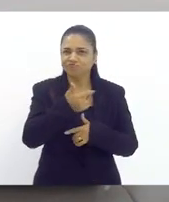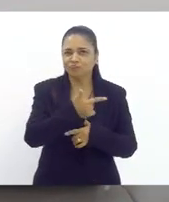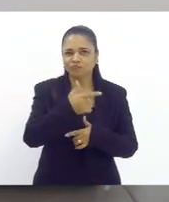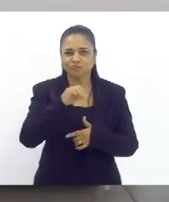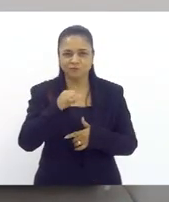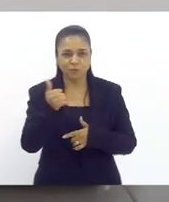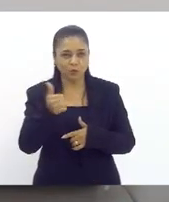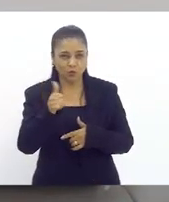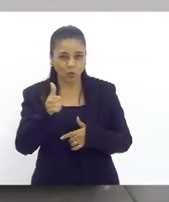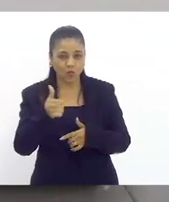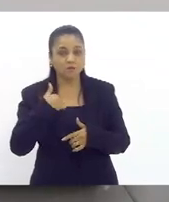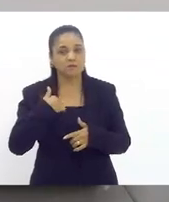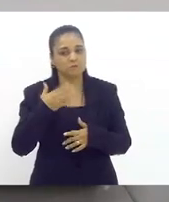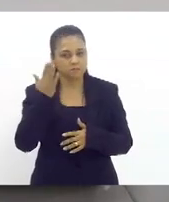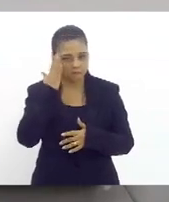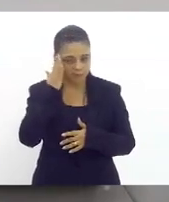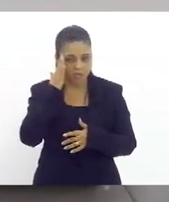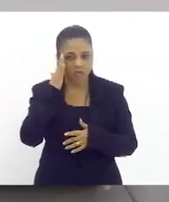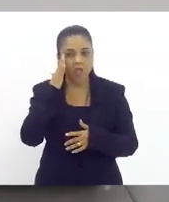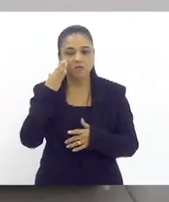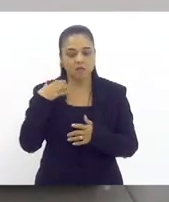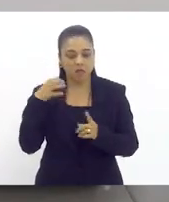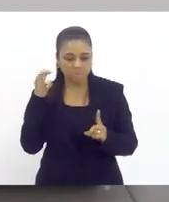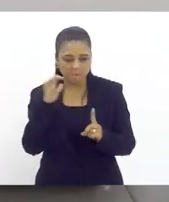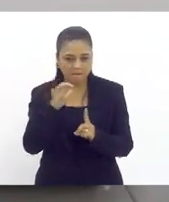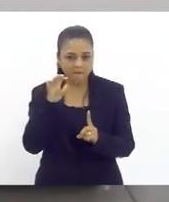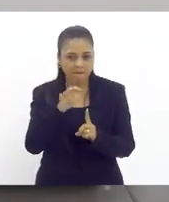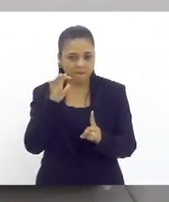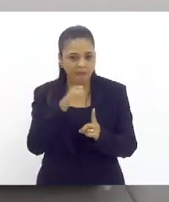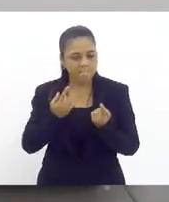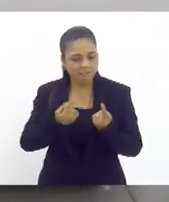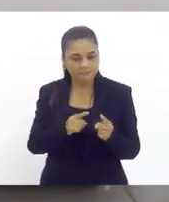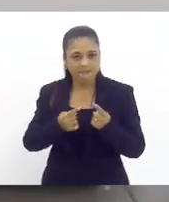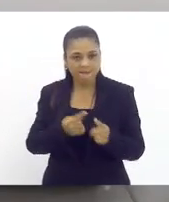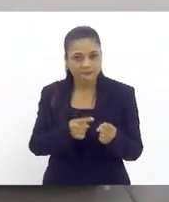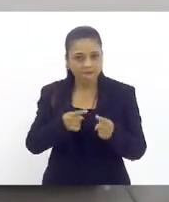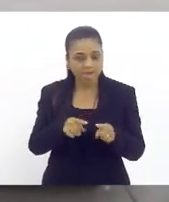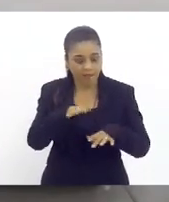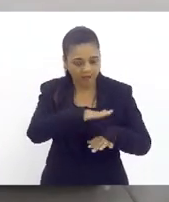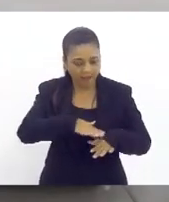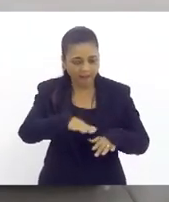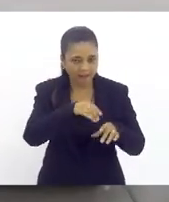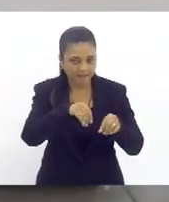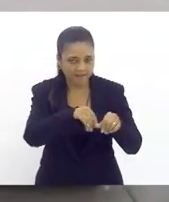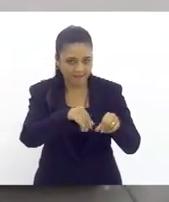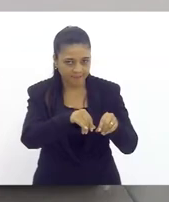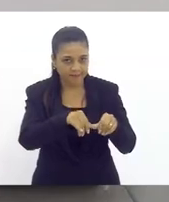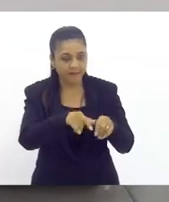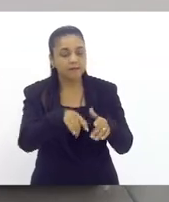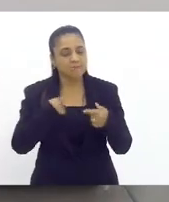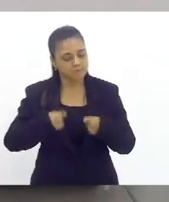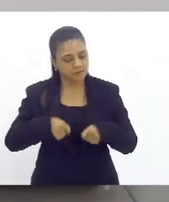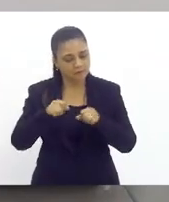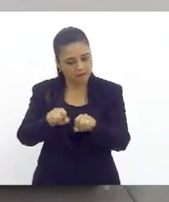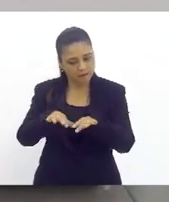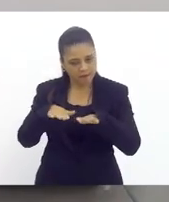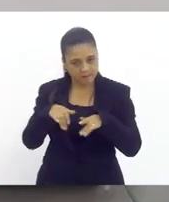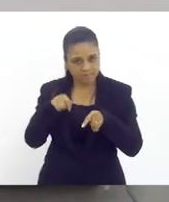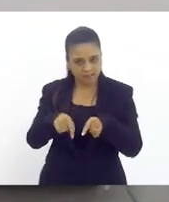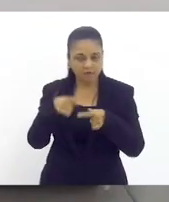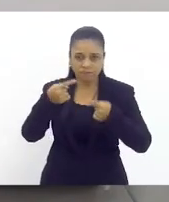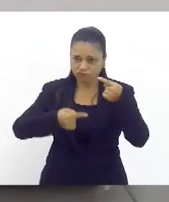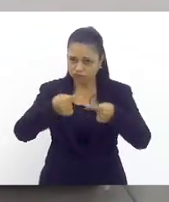eu sei que ele anda sobre ataque tem gente querendo tirar uns pedacinhos lá dessa área mas tu tem que passar pela Assembleia a gente